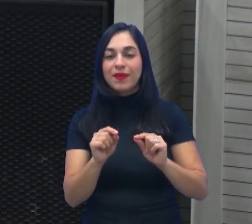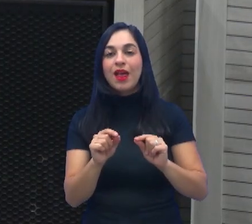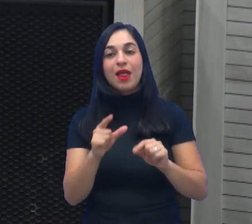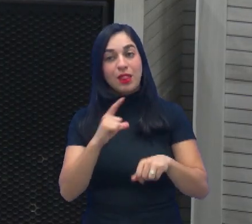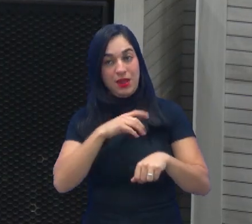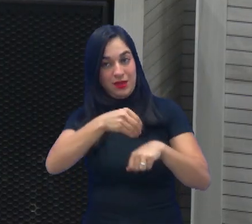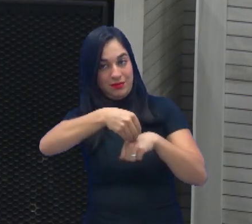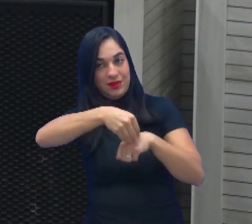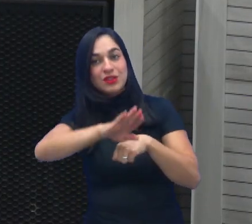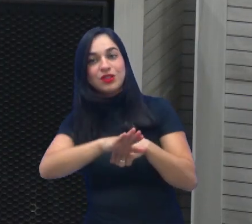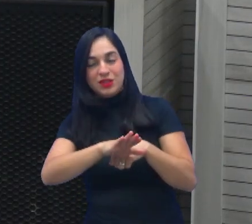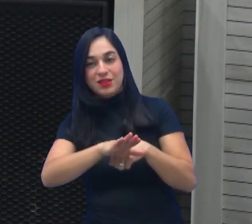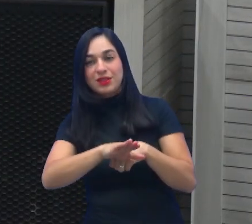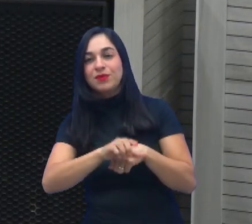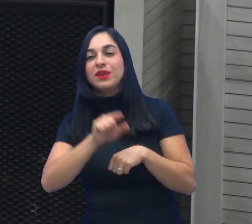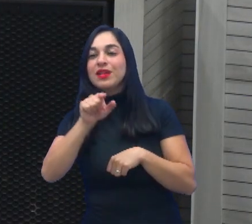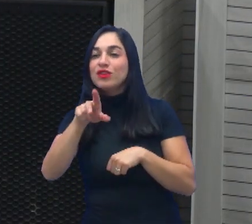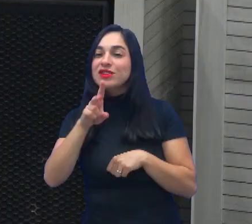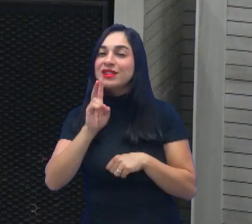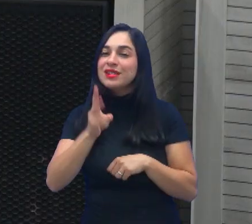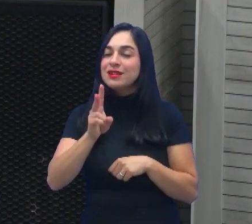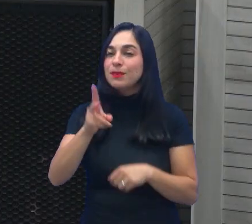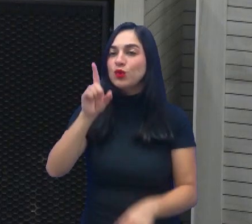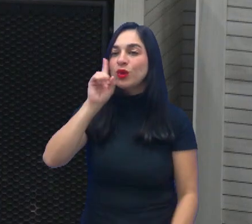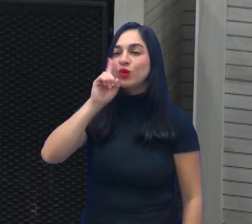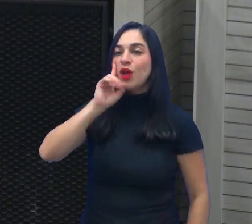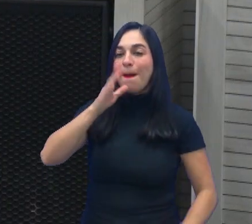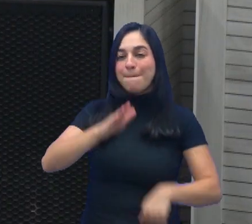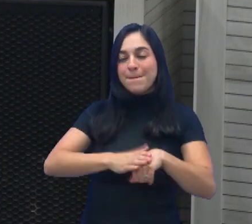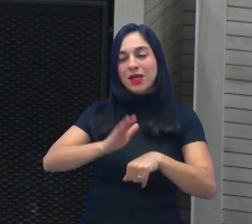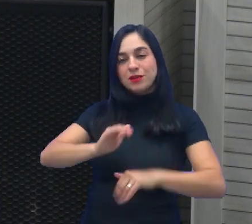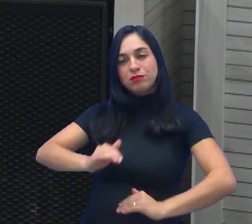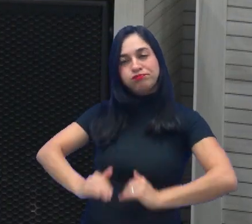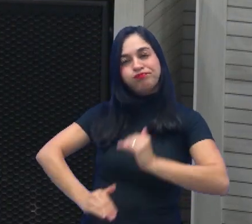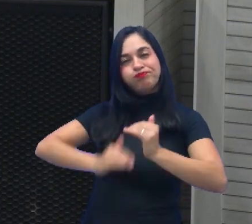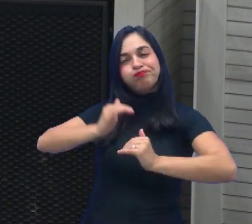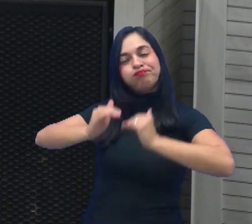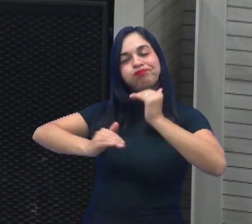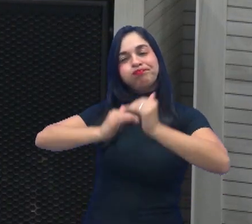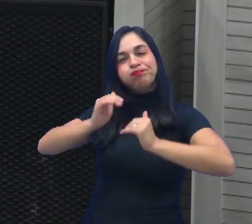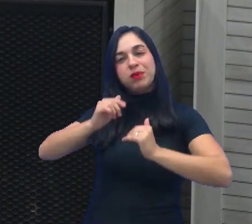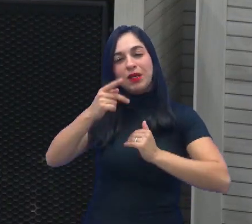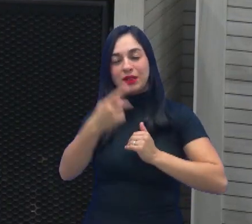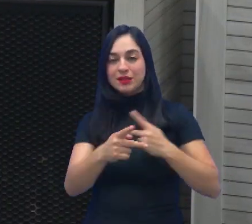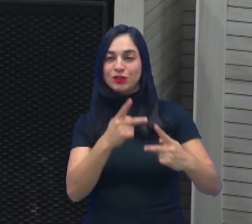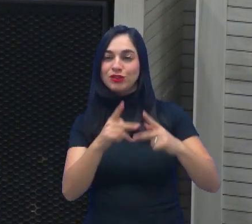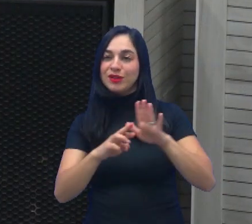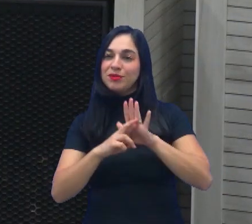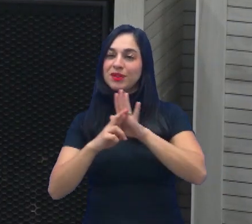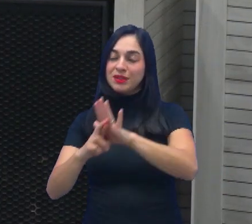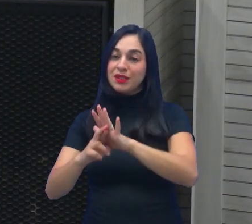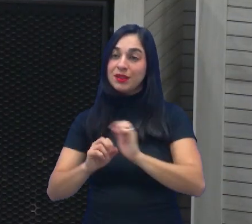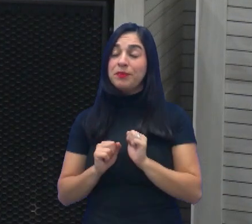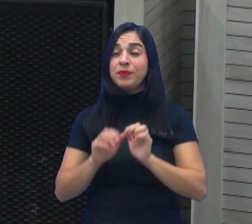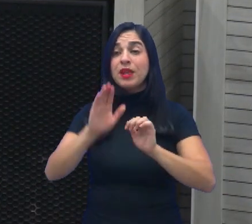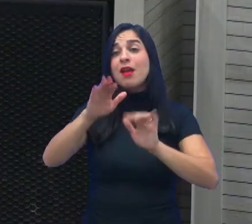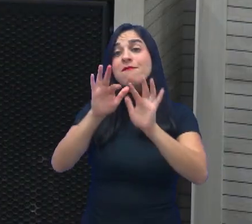tá bom? E que você continue cada vez mais crescendo, voando, levando o nome da sua cidade. E aos familiares,